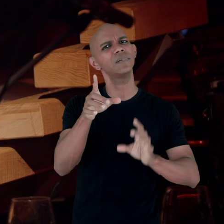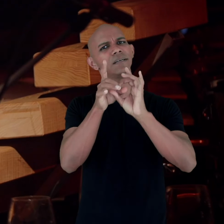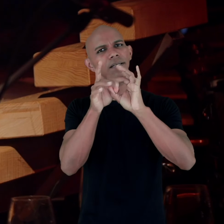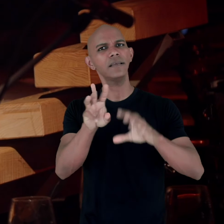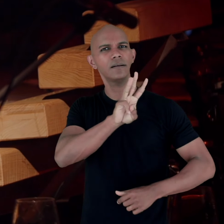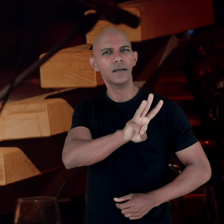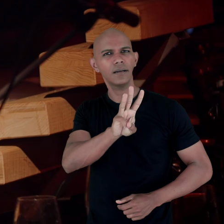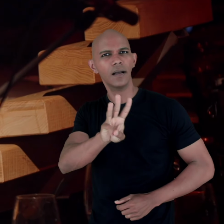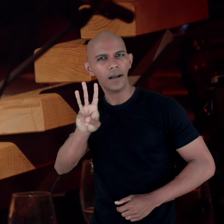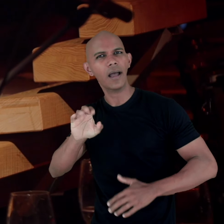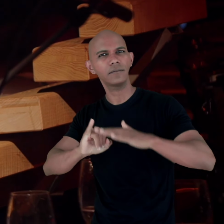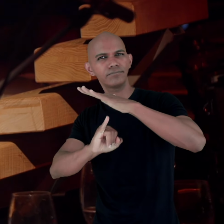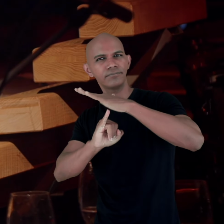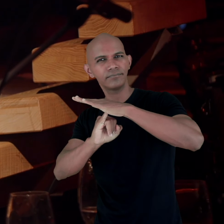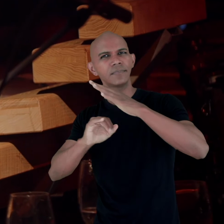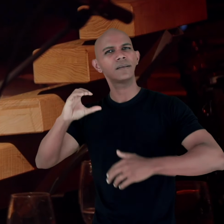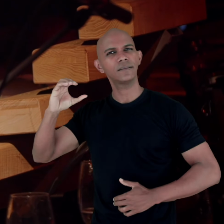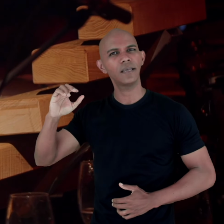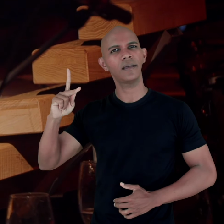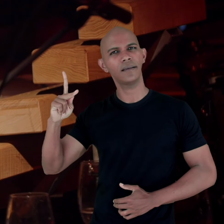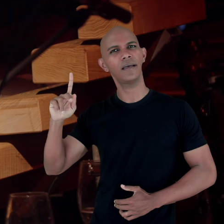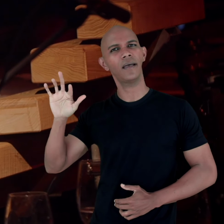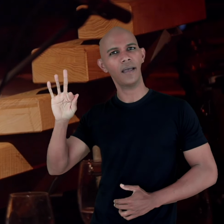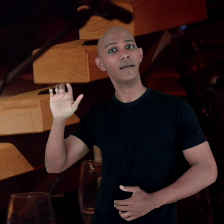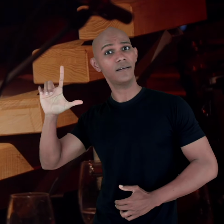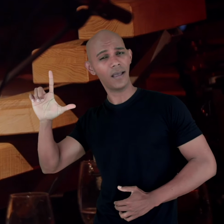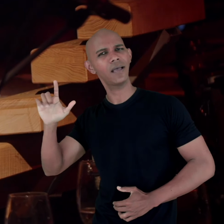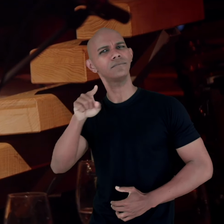site e confira a programação